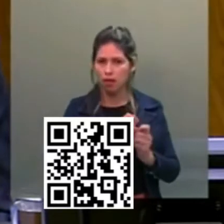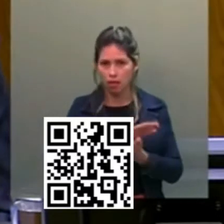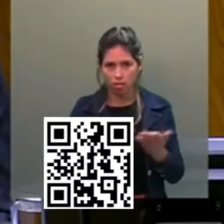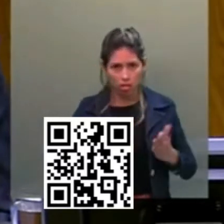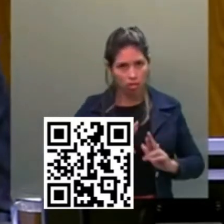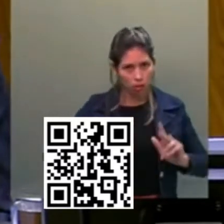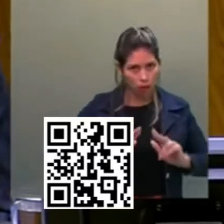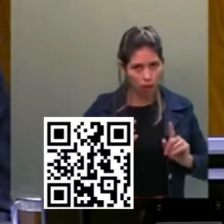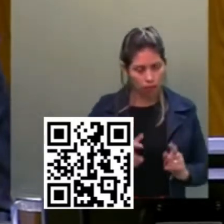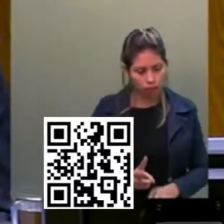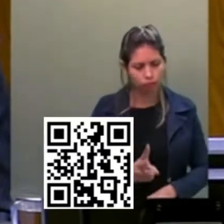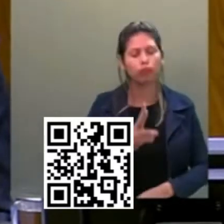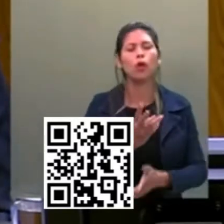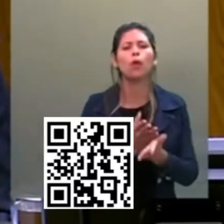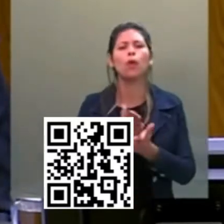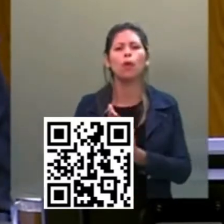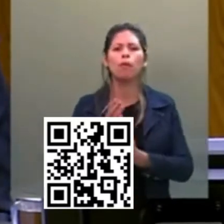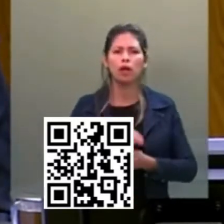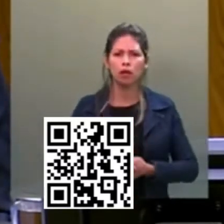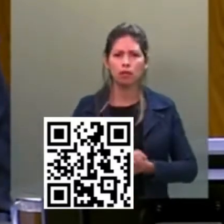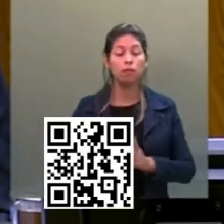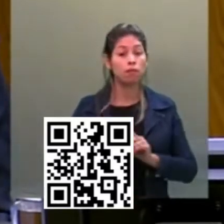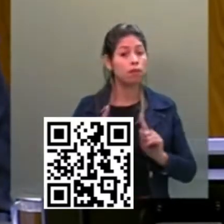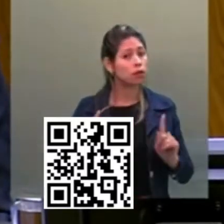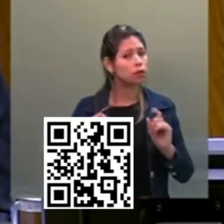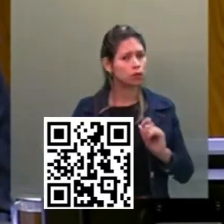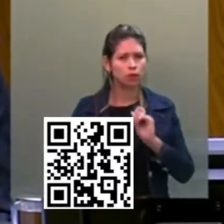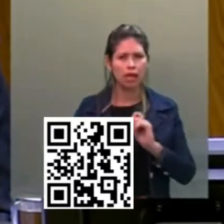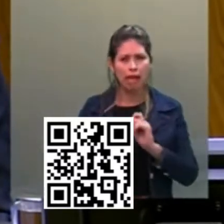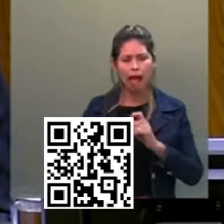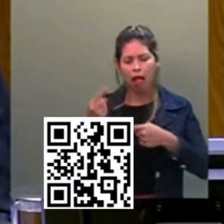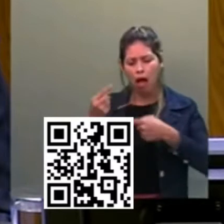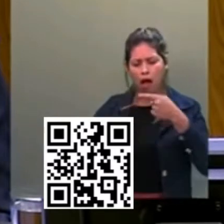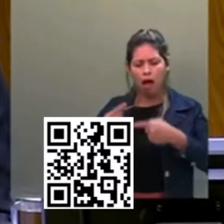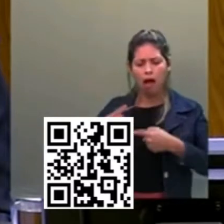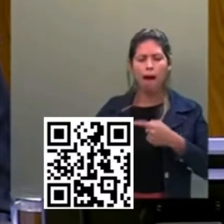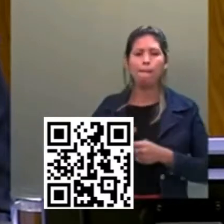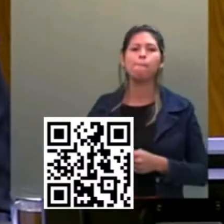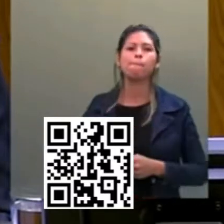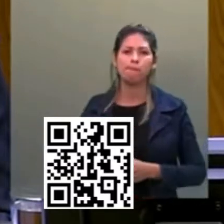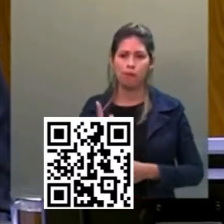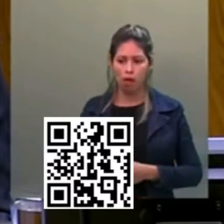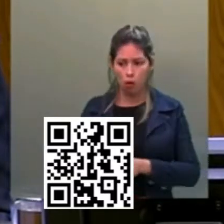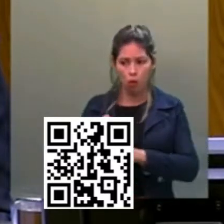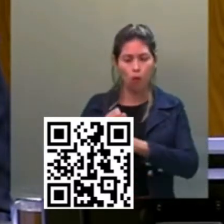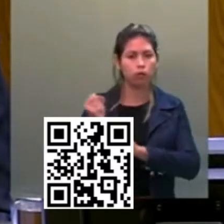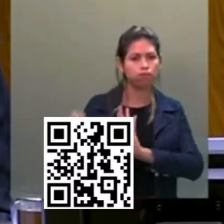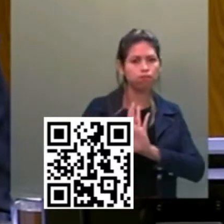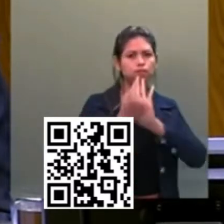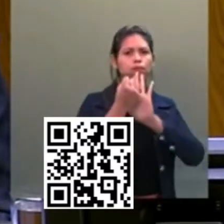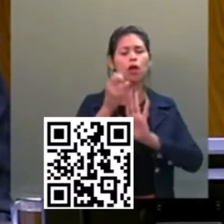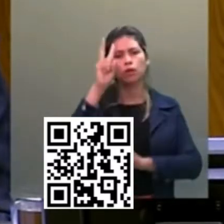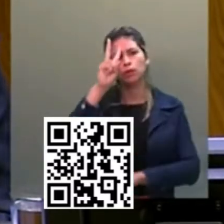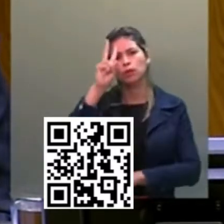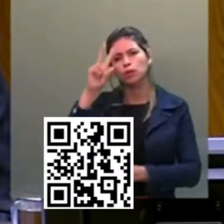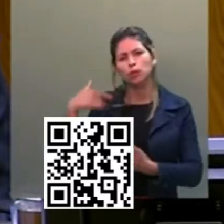acompanha os inícios, mas aquela que antecipa os desafios. É um ano marcante em nossa história, pois